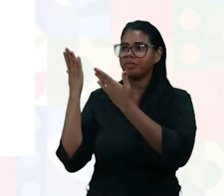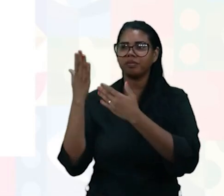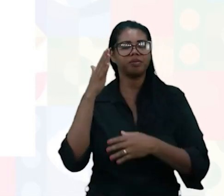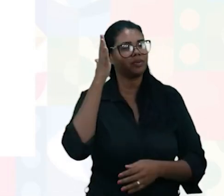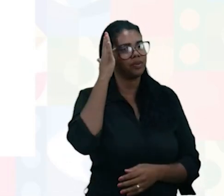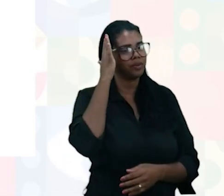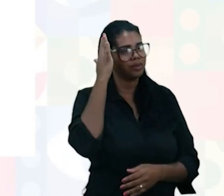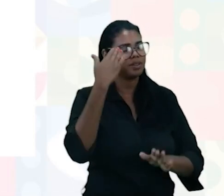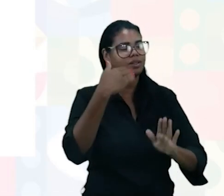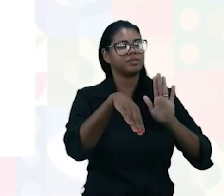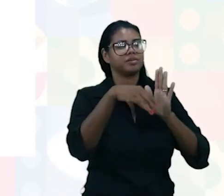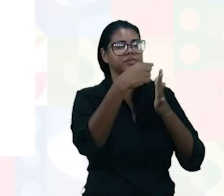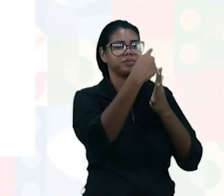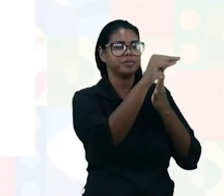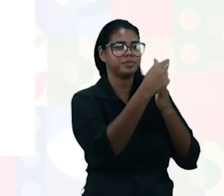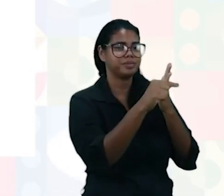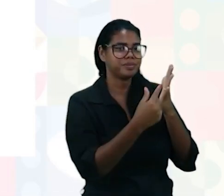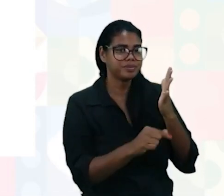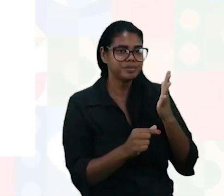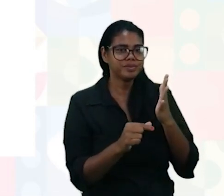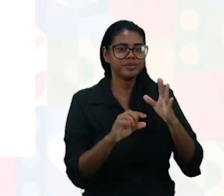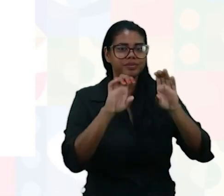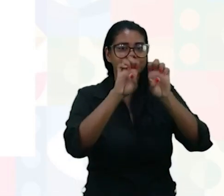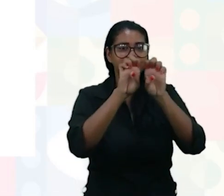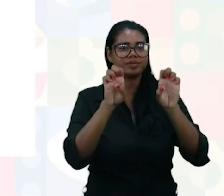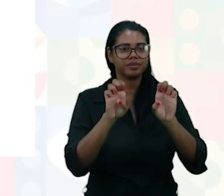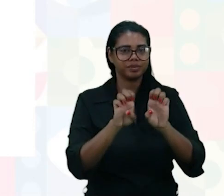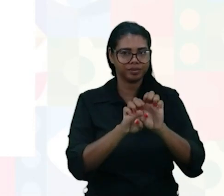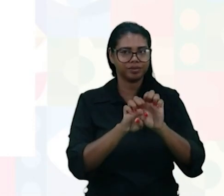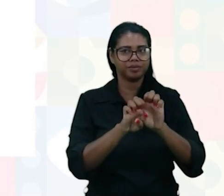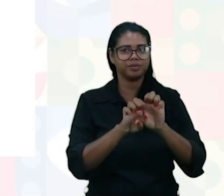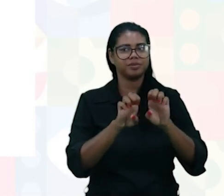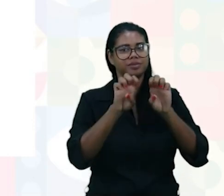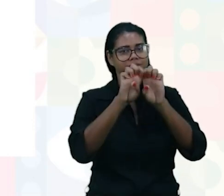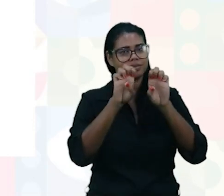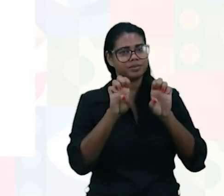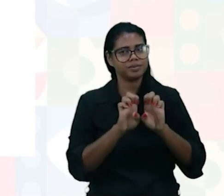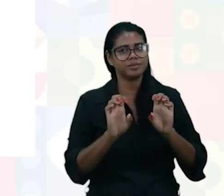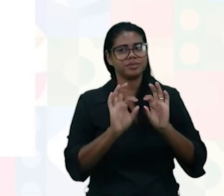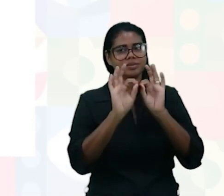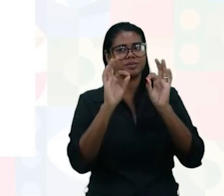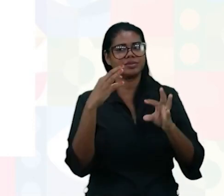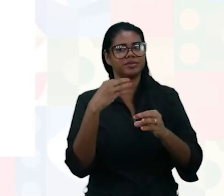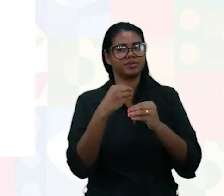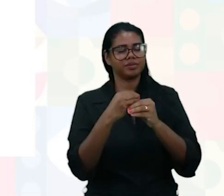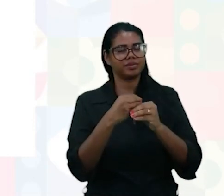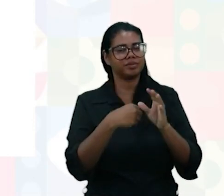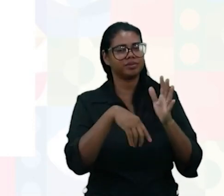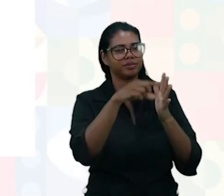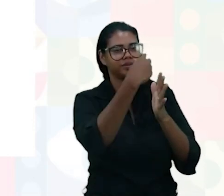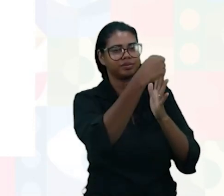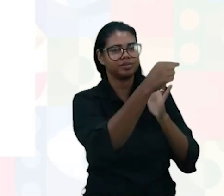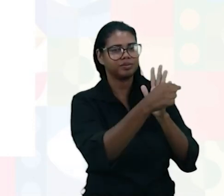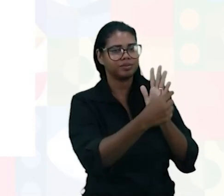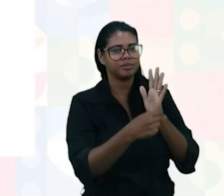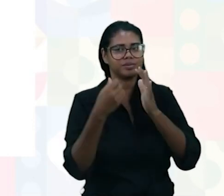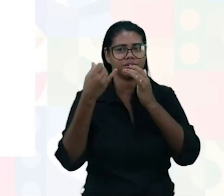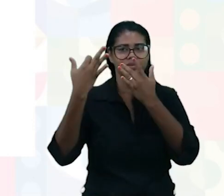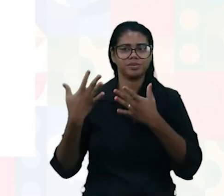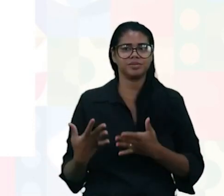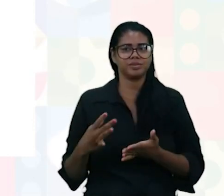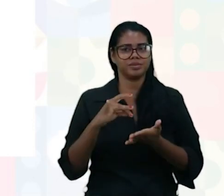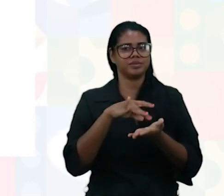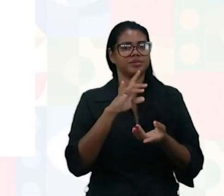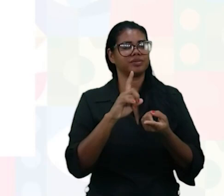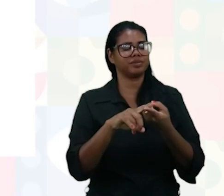uma classificação, ela é estruturada, tá certo? E aí, dentro da classificação, já falei um pouquinho sobre isso, existe